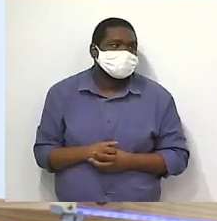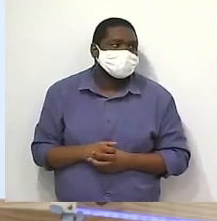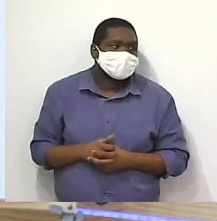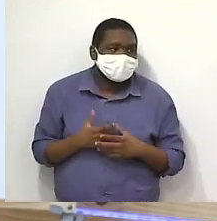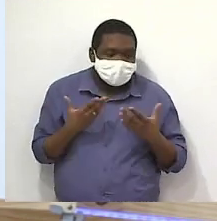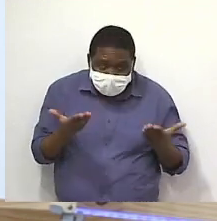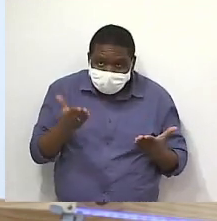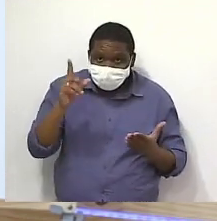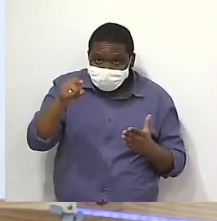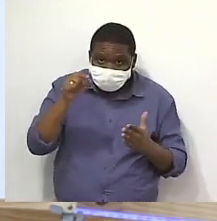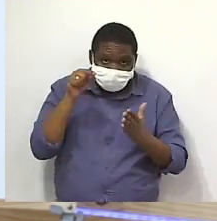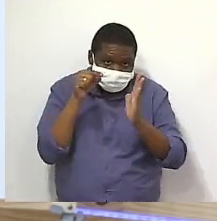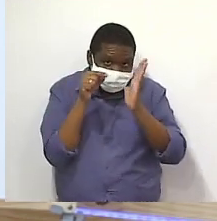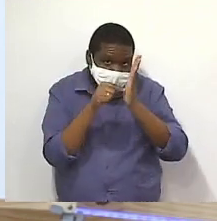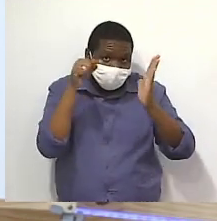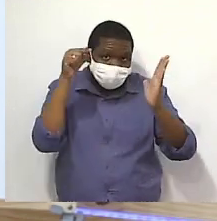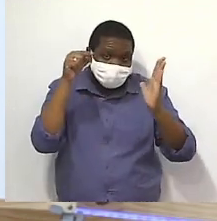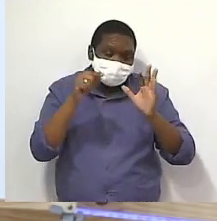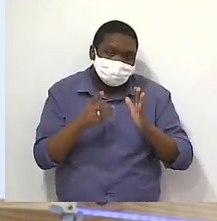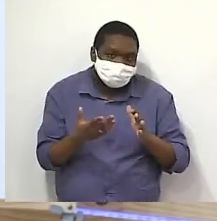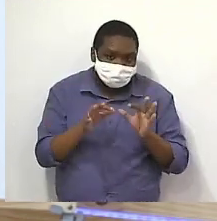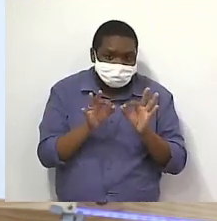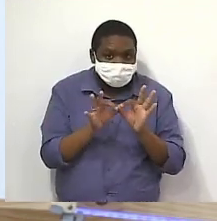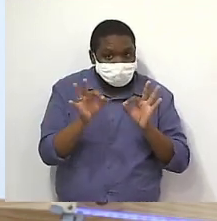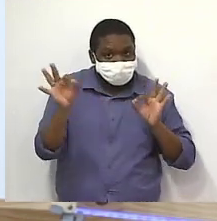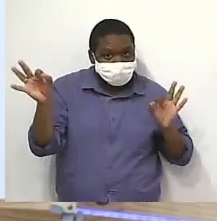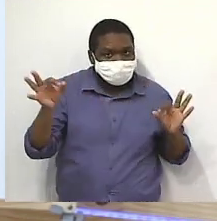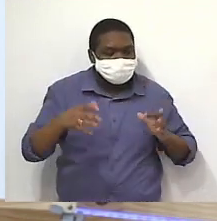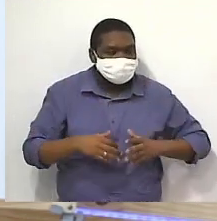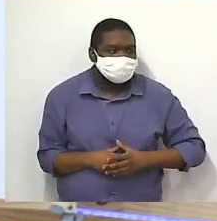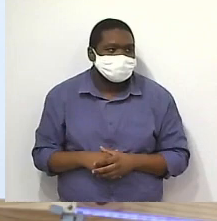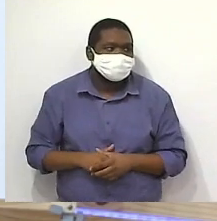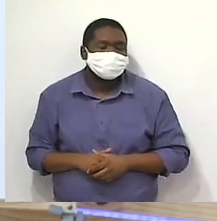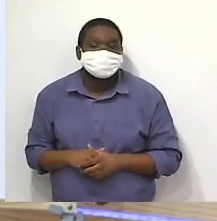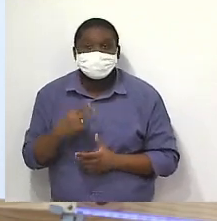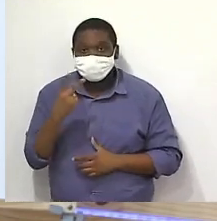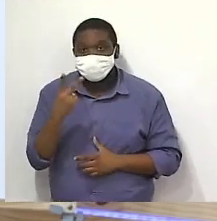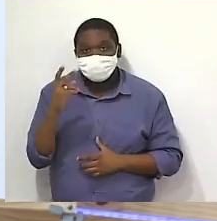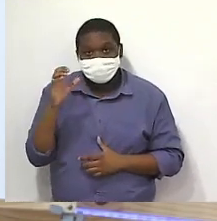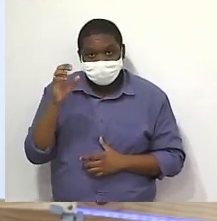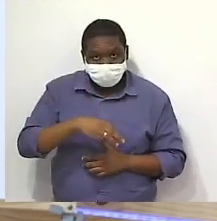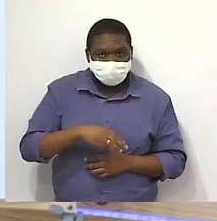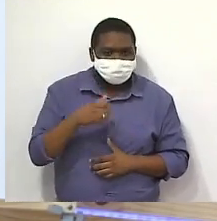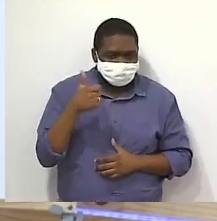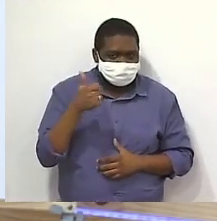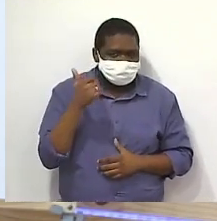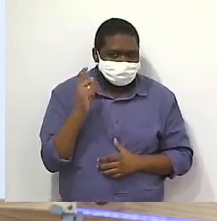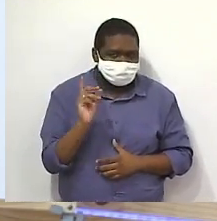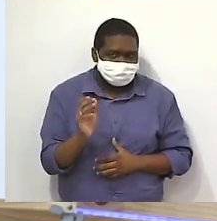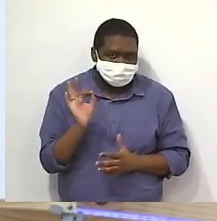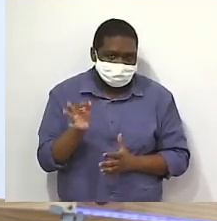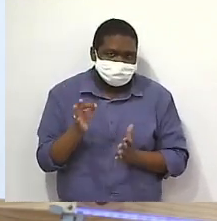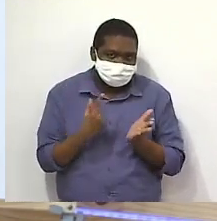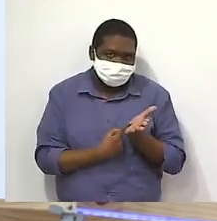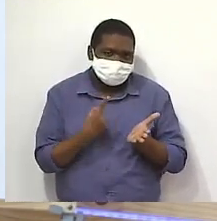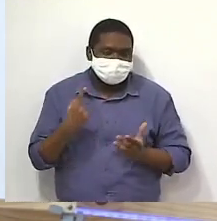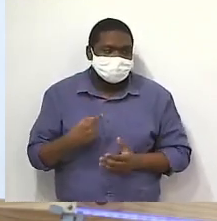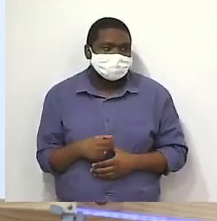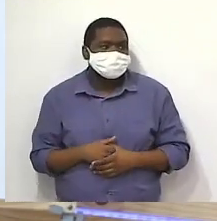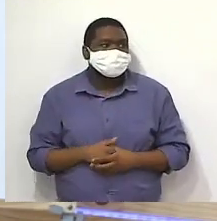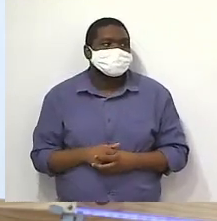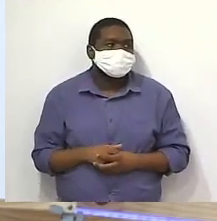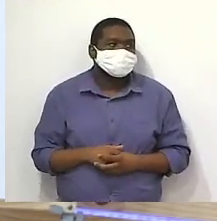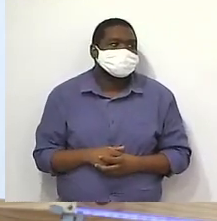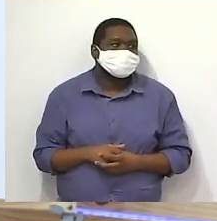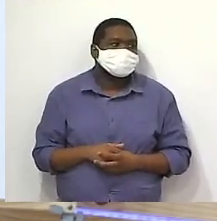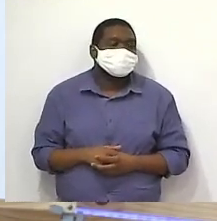distância daqui até aqui. 2 centímetros marcado, tá bom? Agora eu vou pegar de